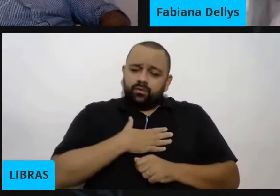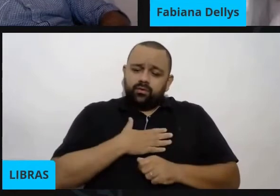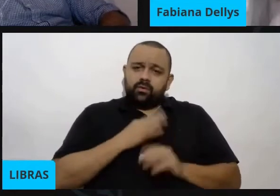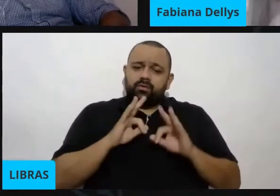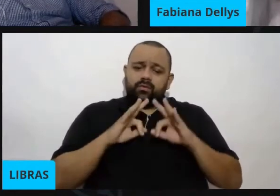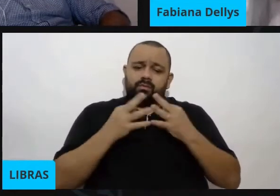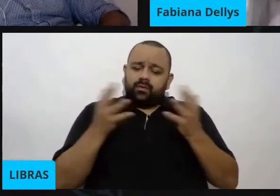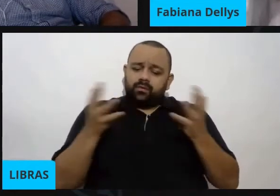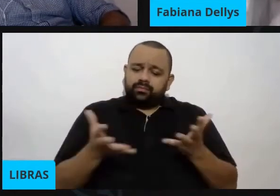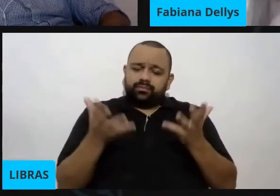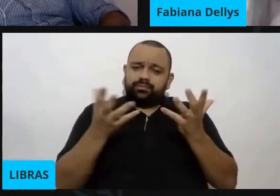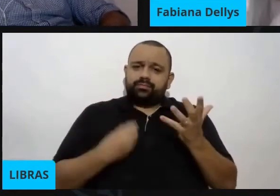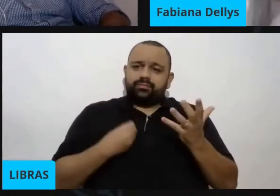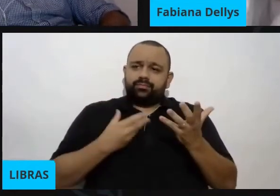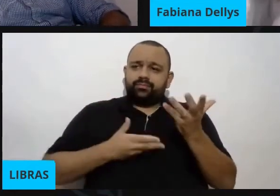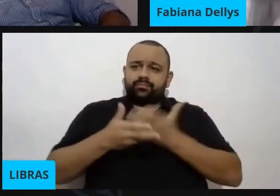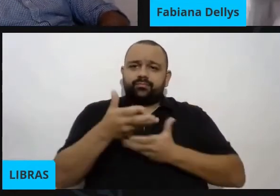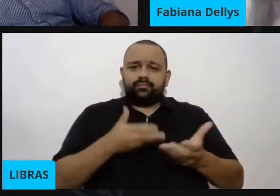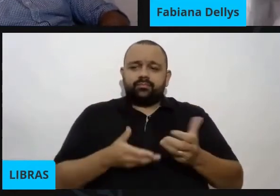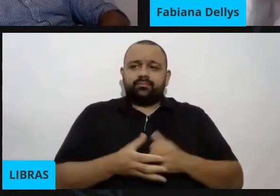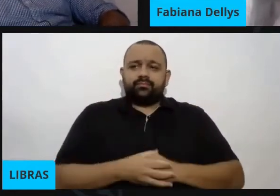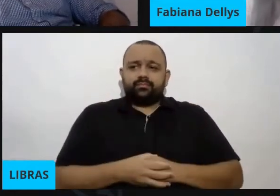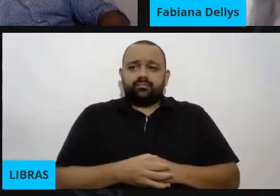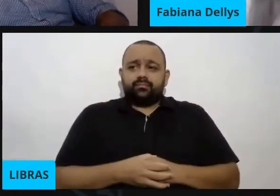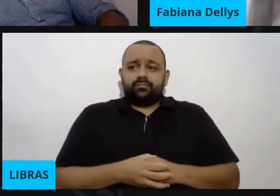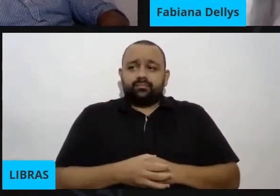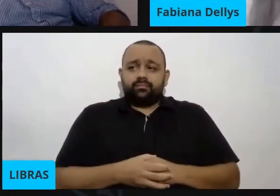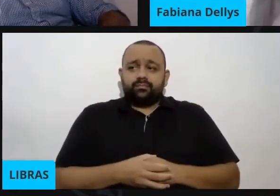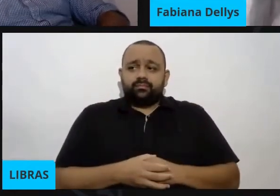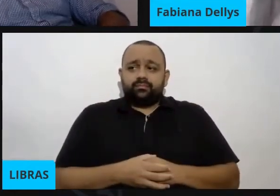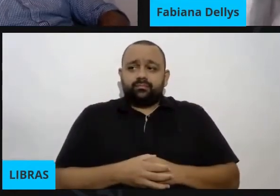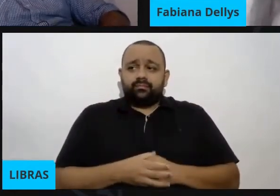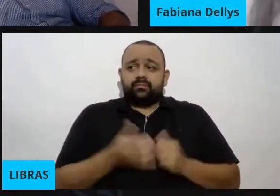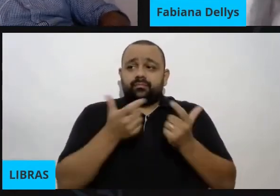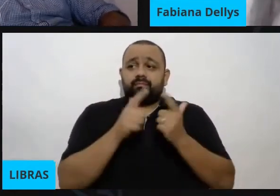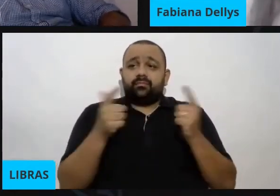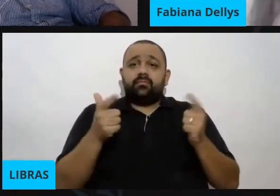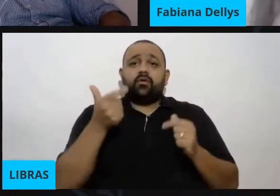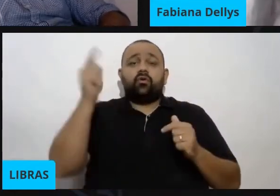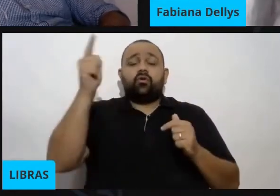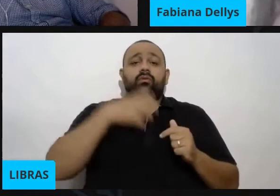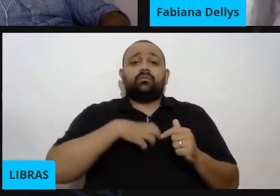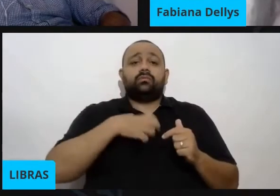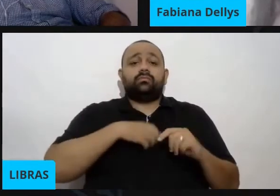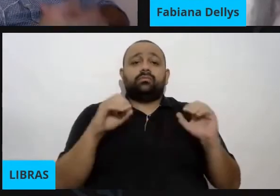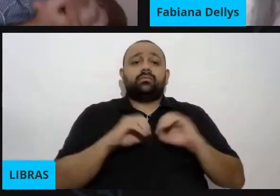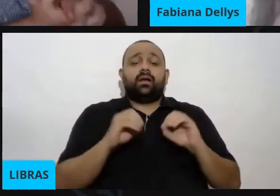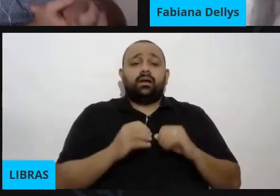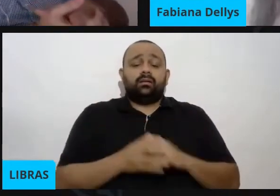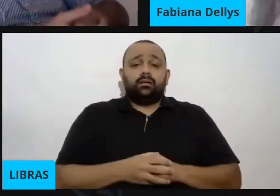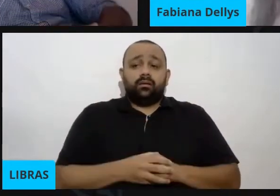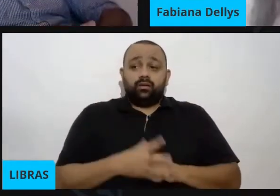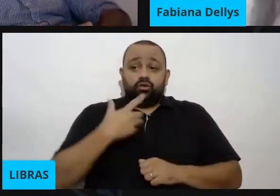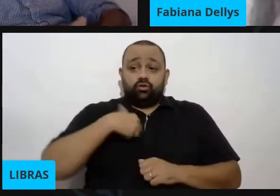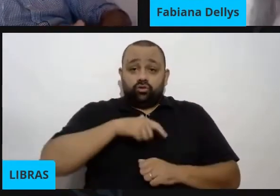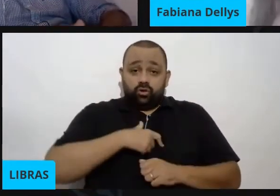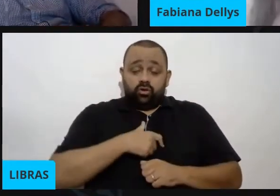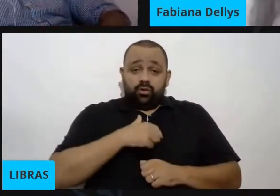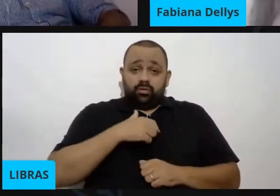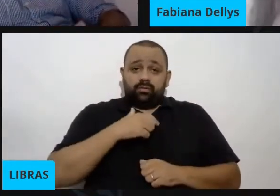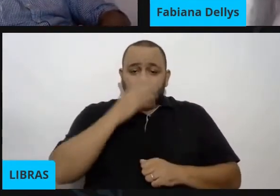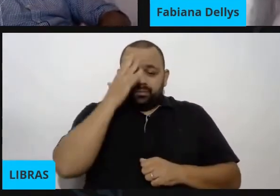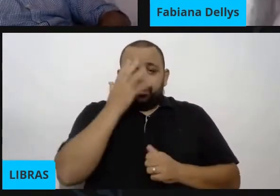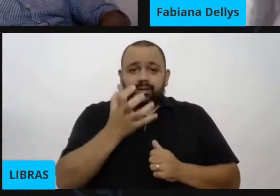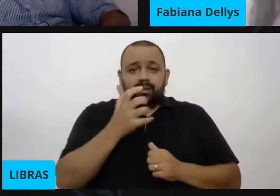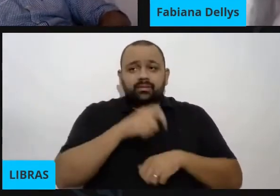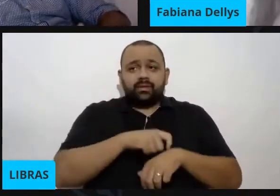sua família. Talvez isso você mesmo. não tenha, talvez você não tenha outra chance. E a gente quis isso há muito tempo, então